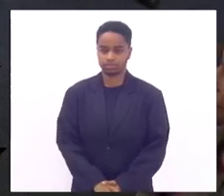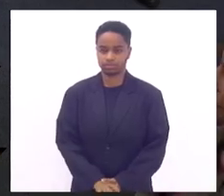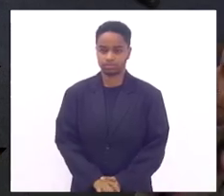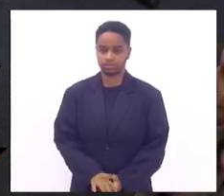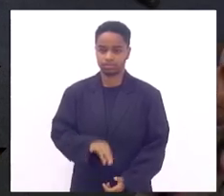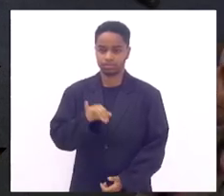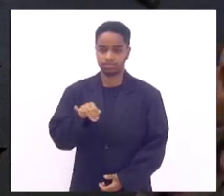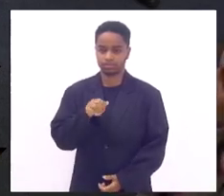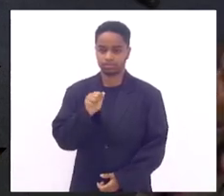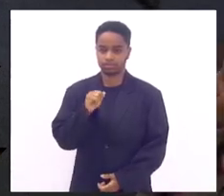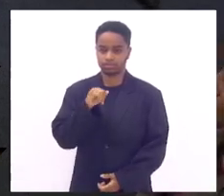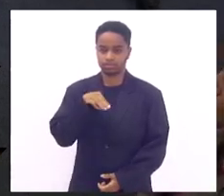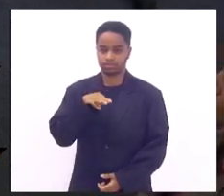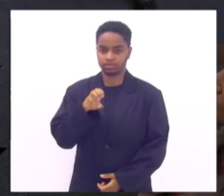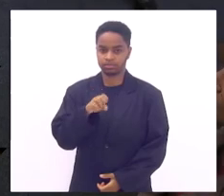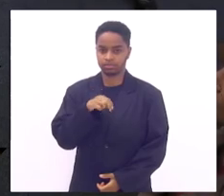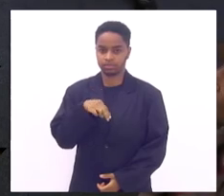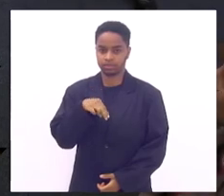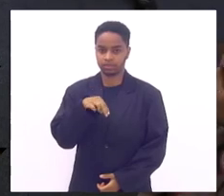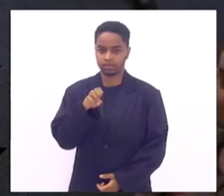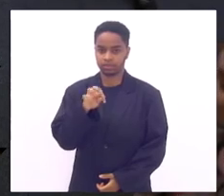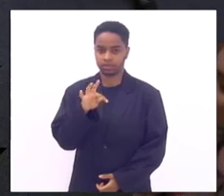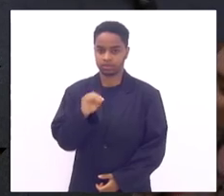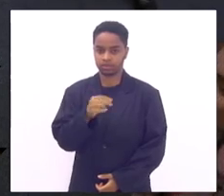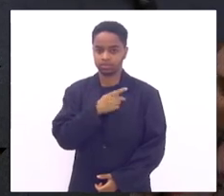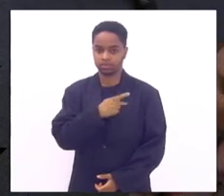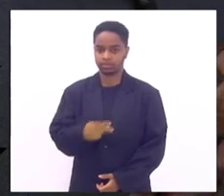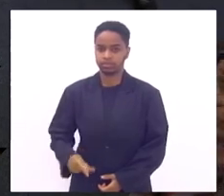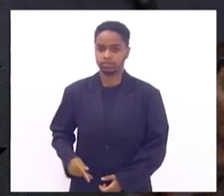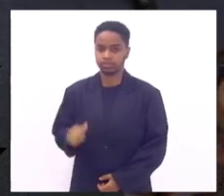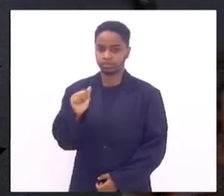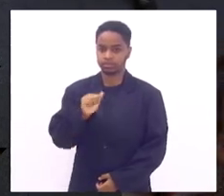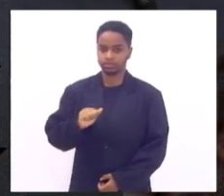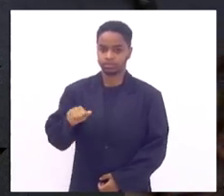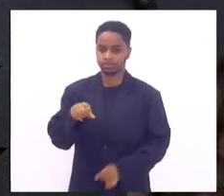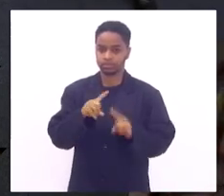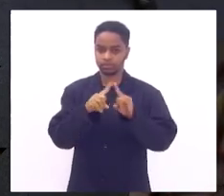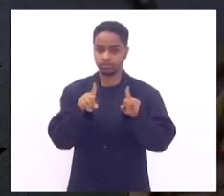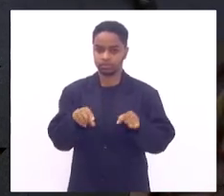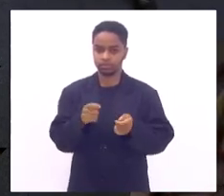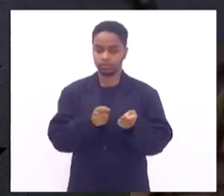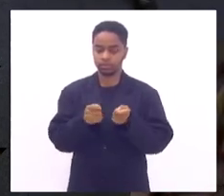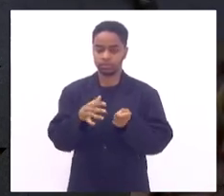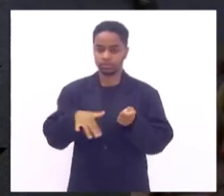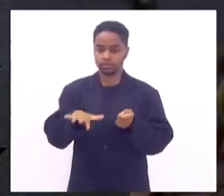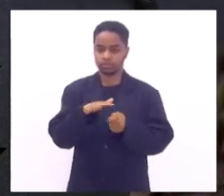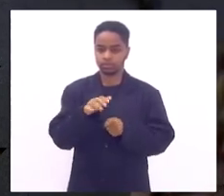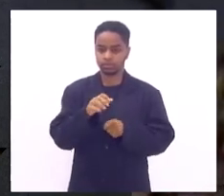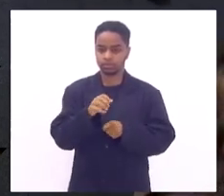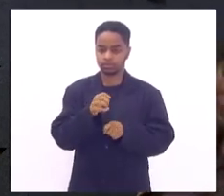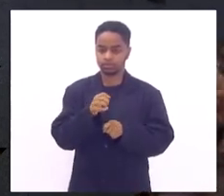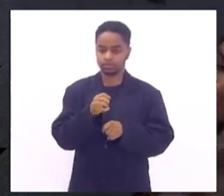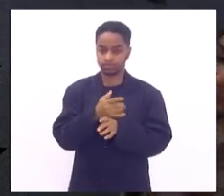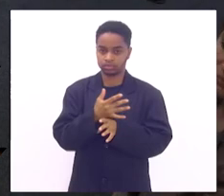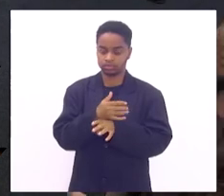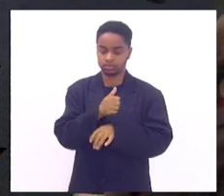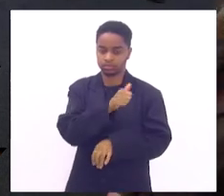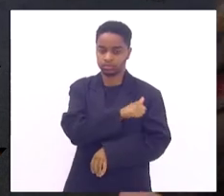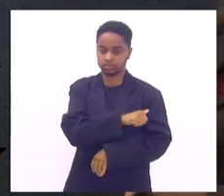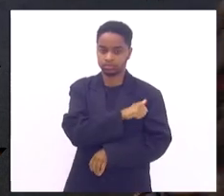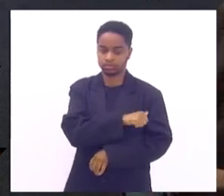Jaime Neto, presidente da Associação dos Servidores de Controladoria Geral do Município do Rio de Janeiro.